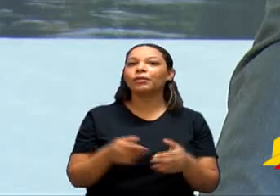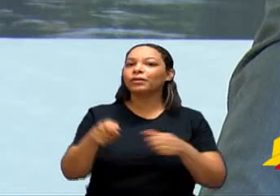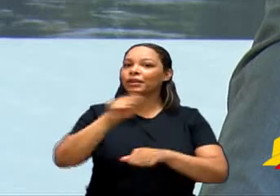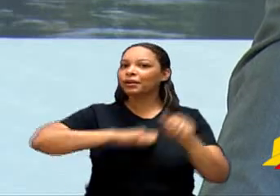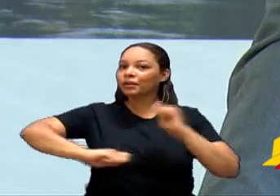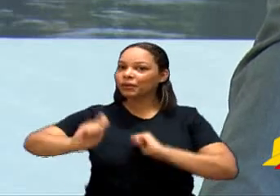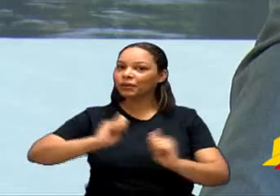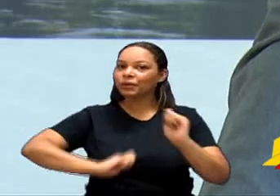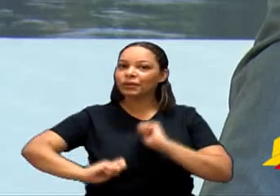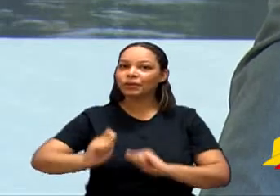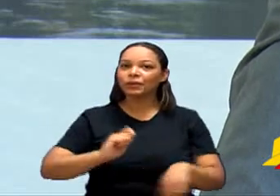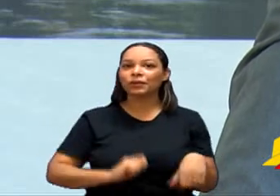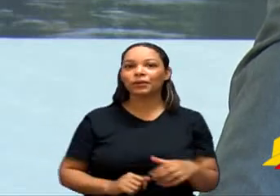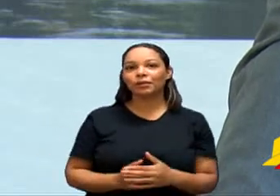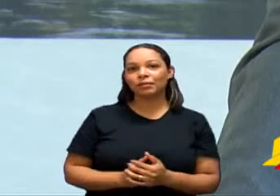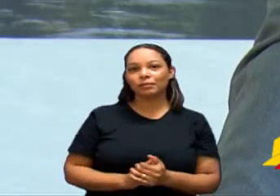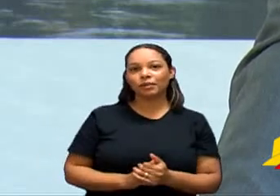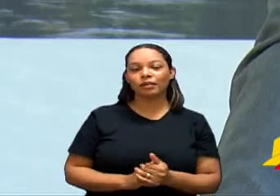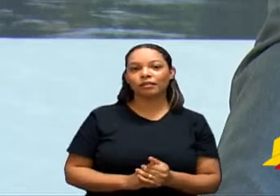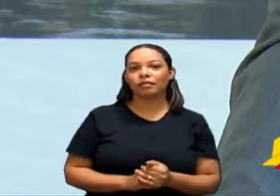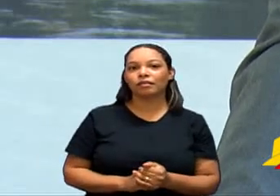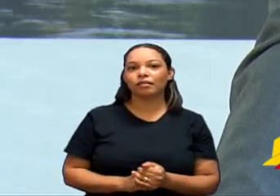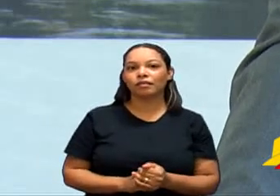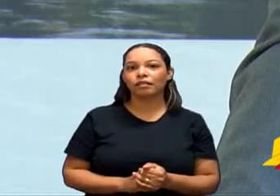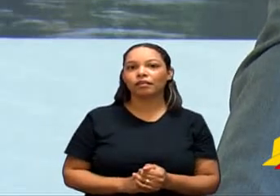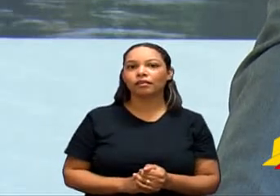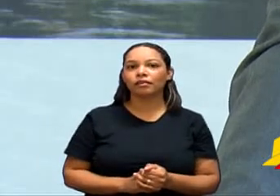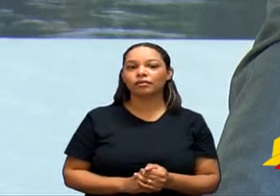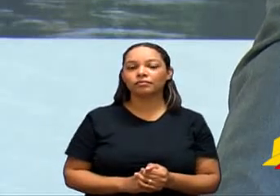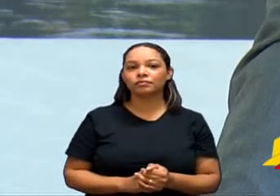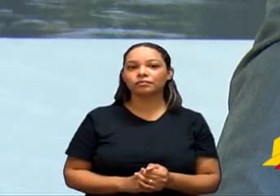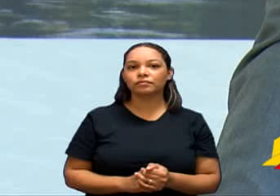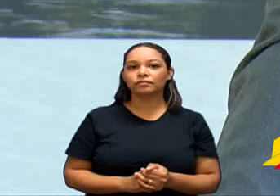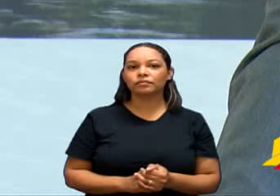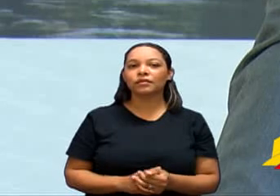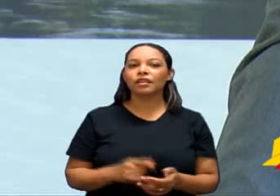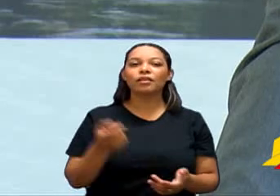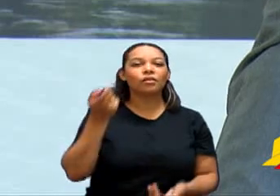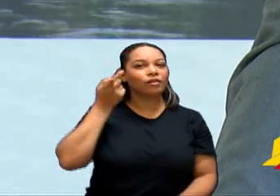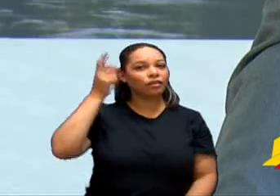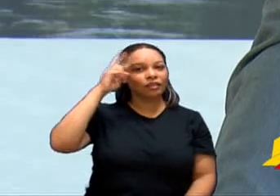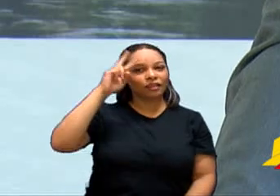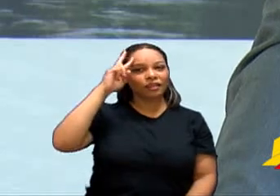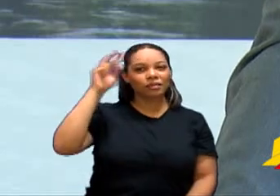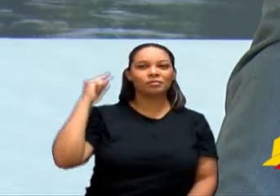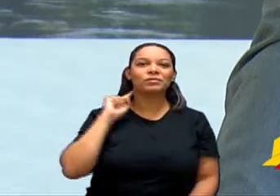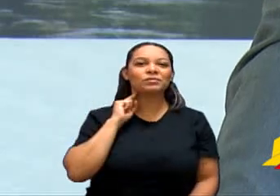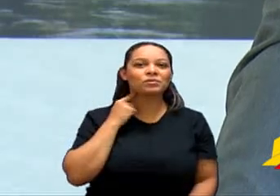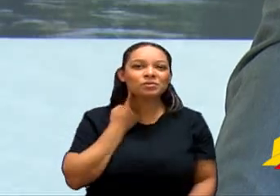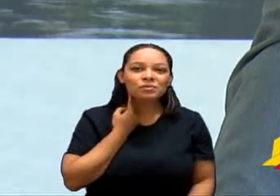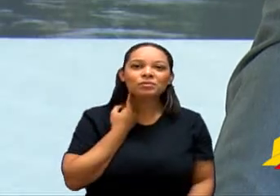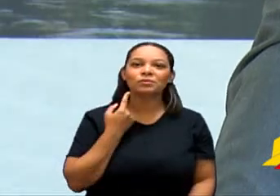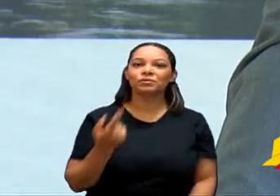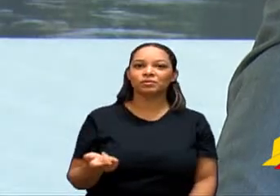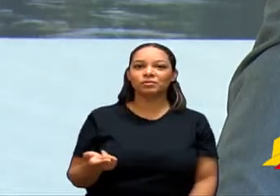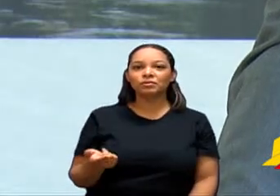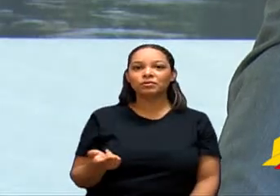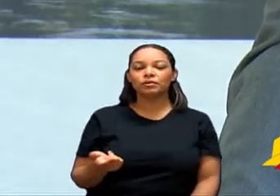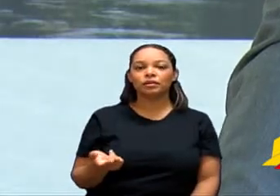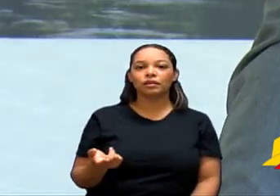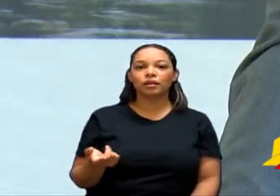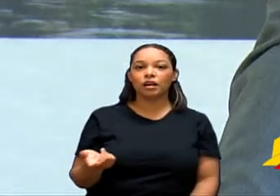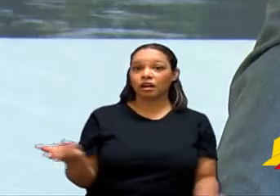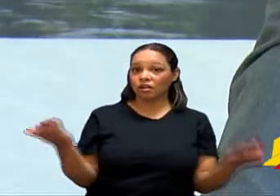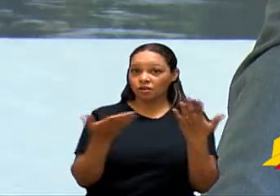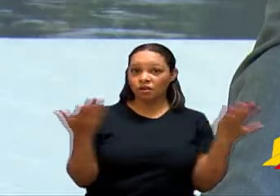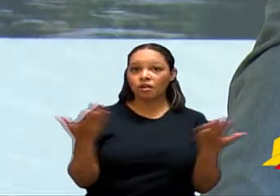é uma característica de que muitas vezes elas surgem dessa forma. Eu vejo como modelo outros locais dentro da Grande São Paulo